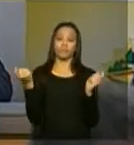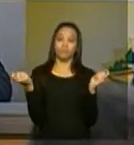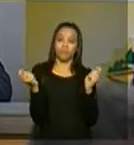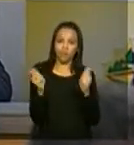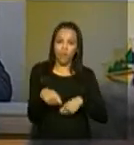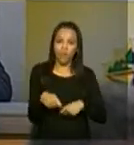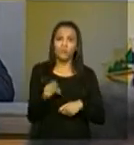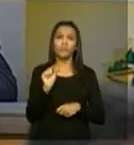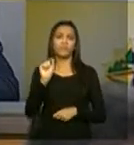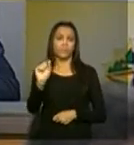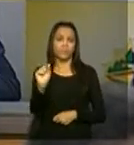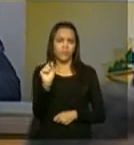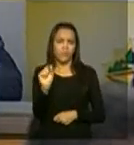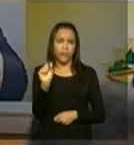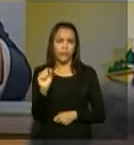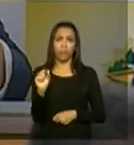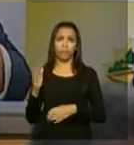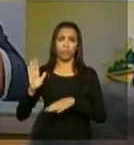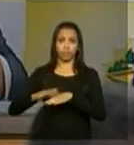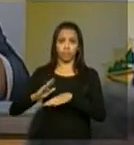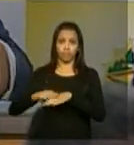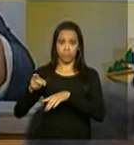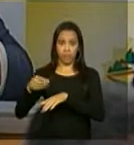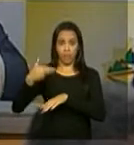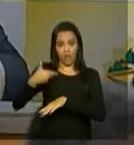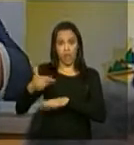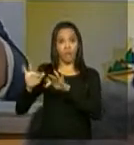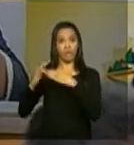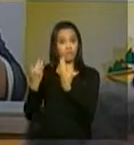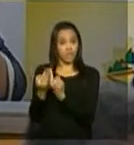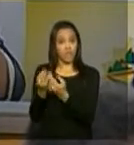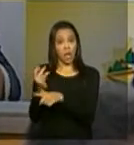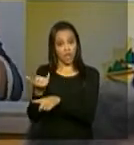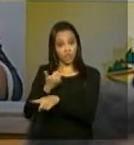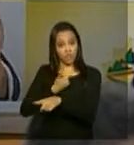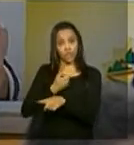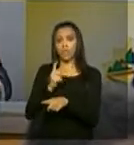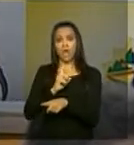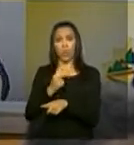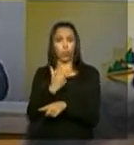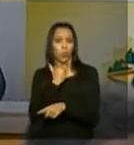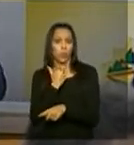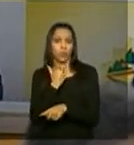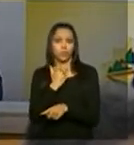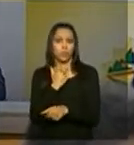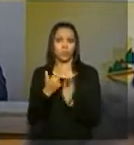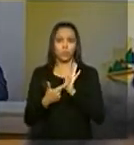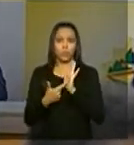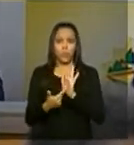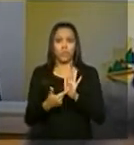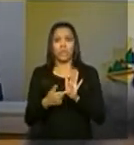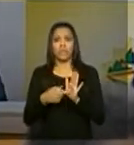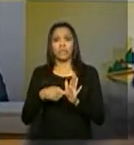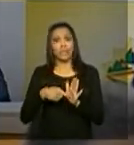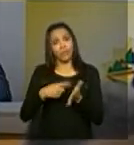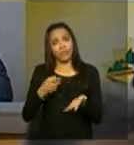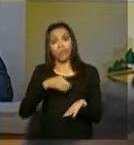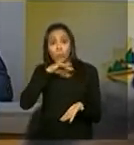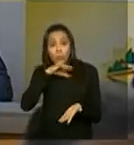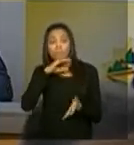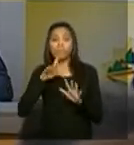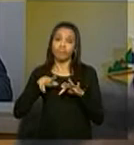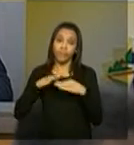aquilo que a família entende que não há causará qualquer tipo de prejuízo na imagem